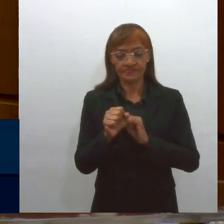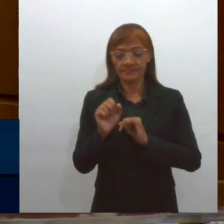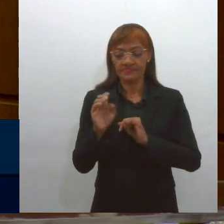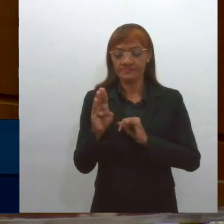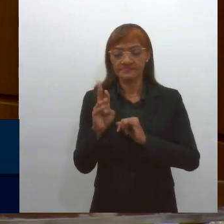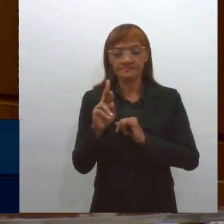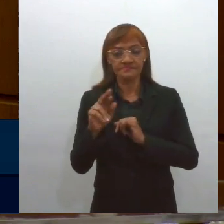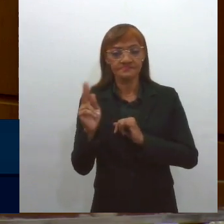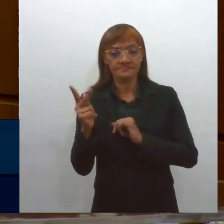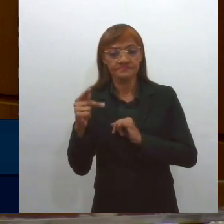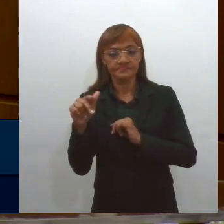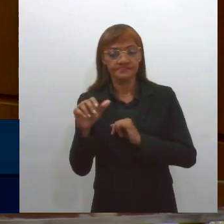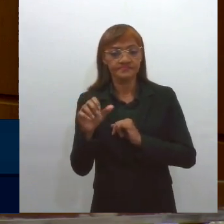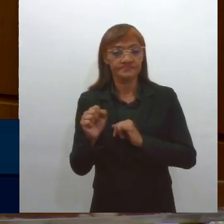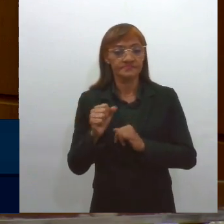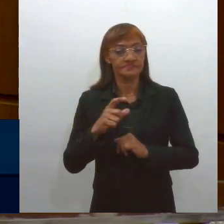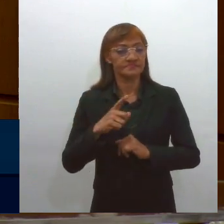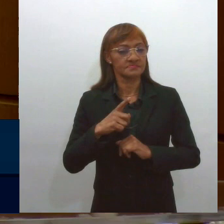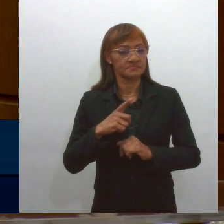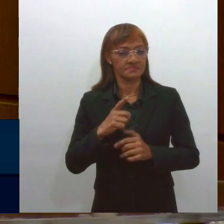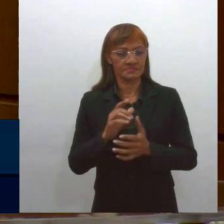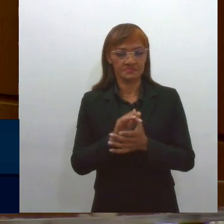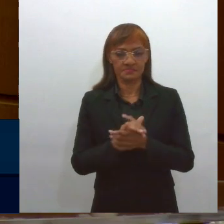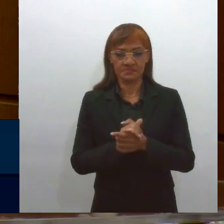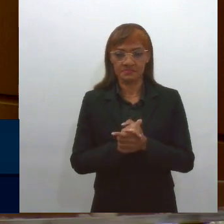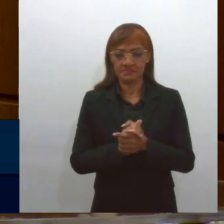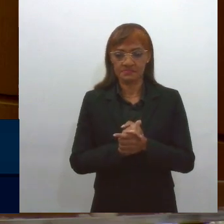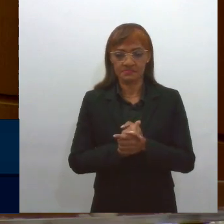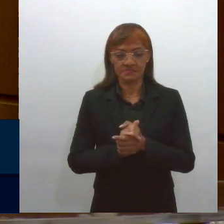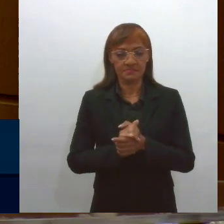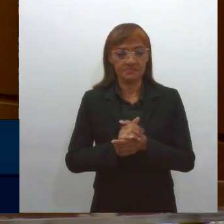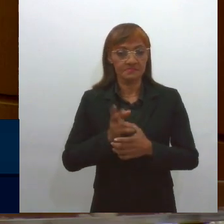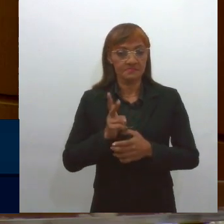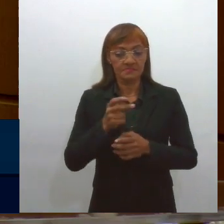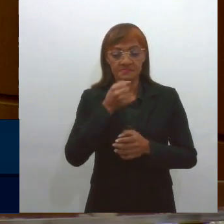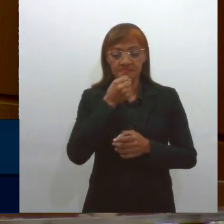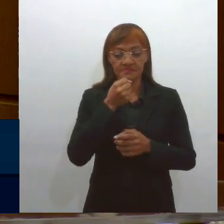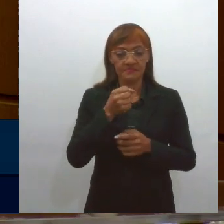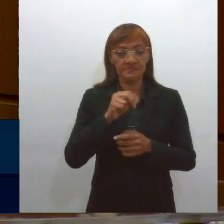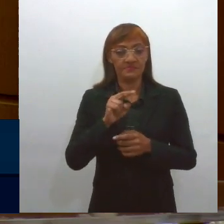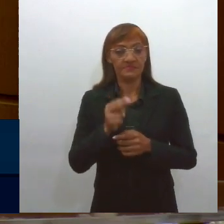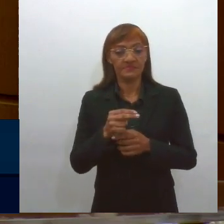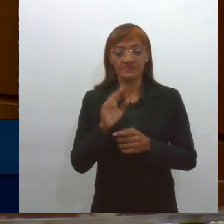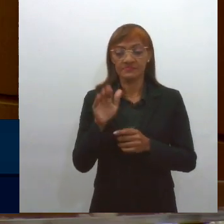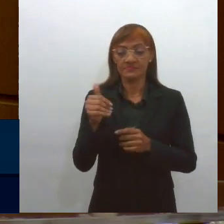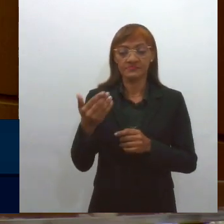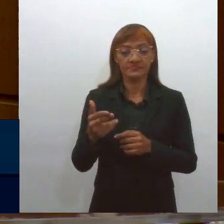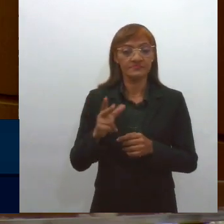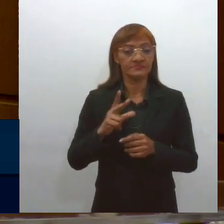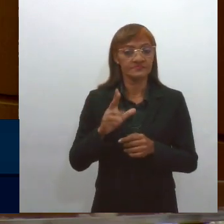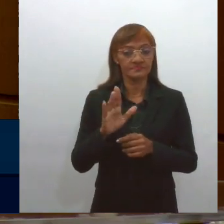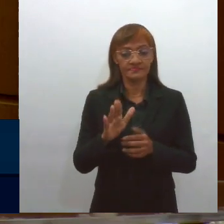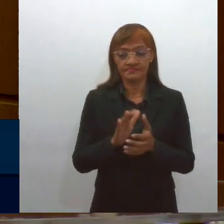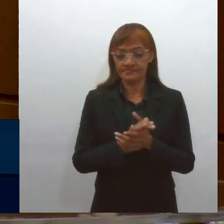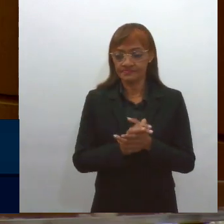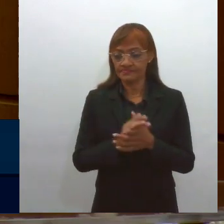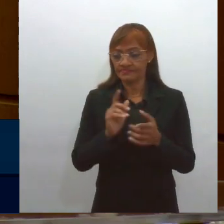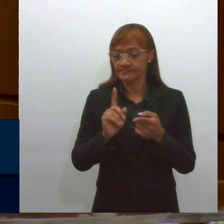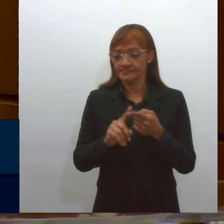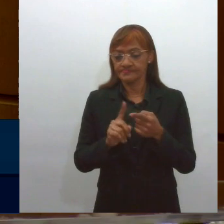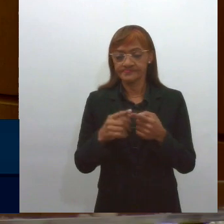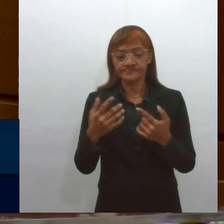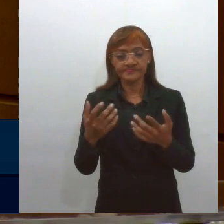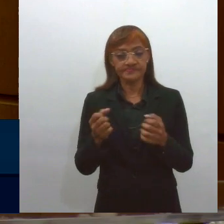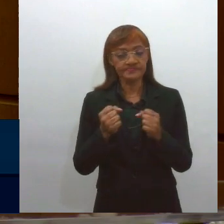ou longe dos microfones, também fazia parte do necessário exercício de fortalecimento do comunicador.